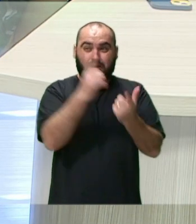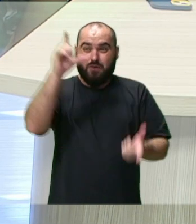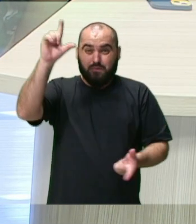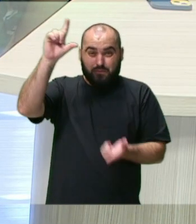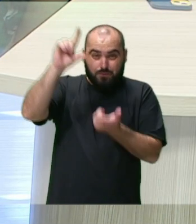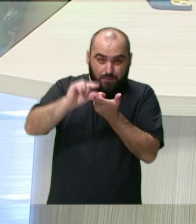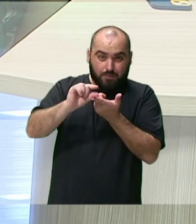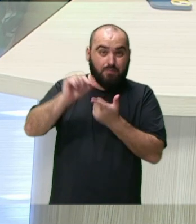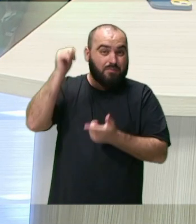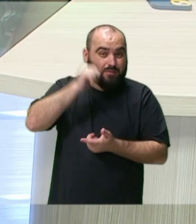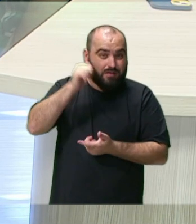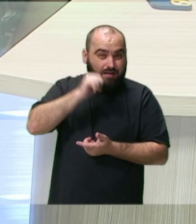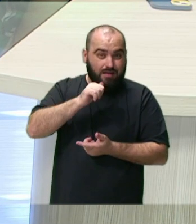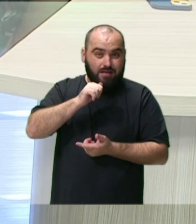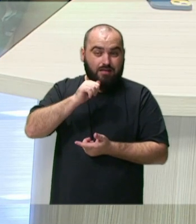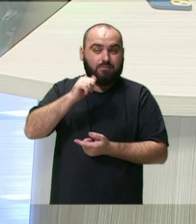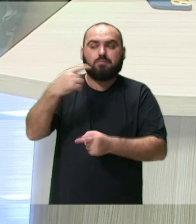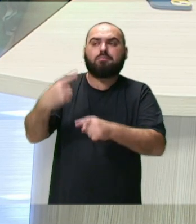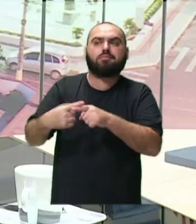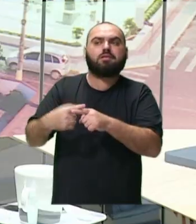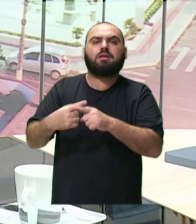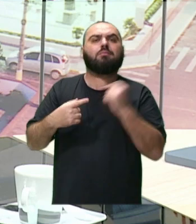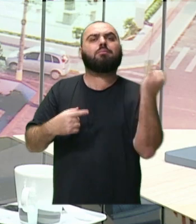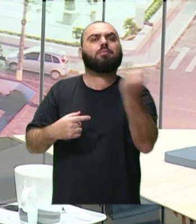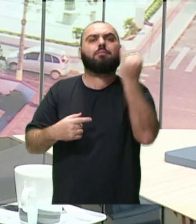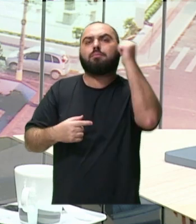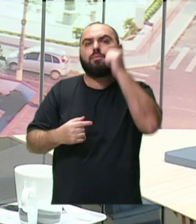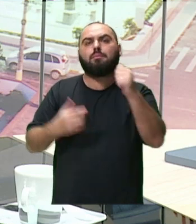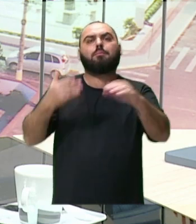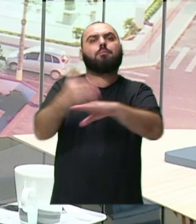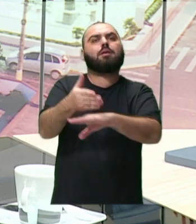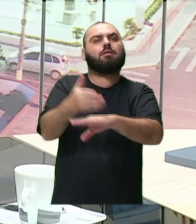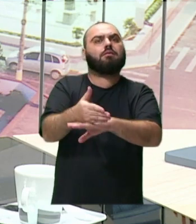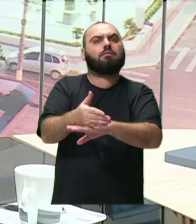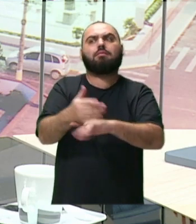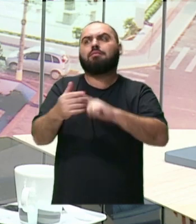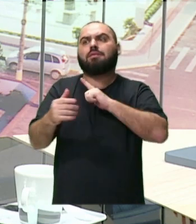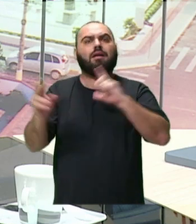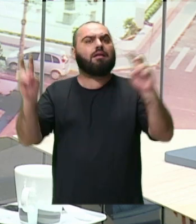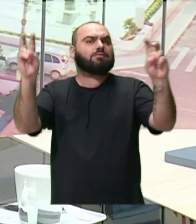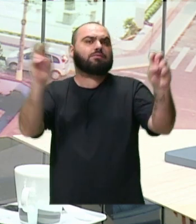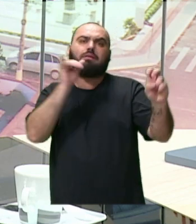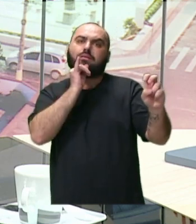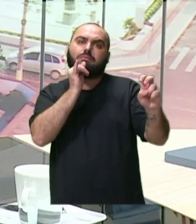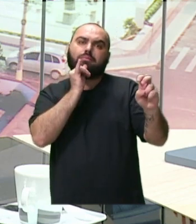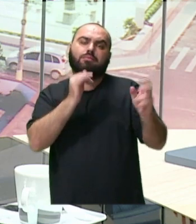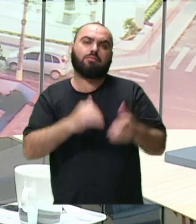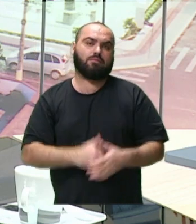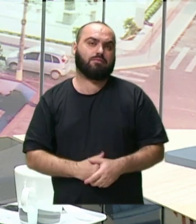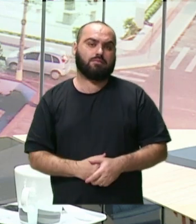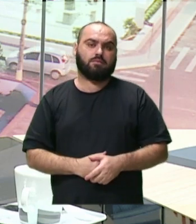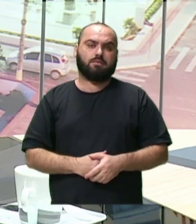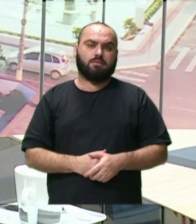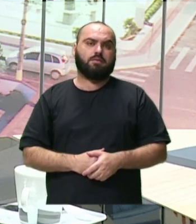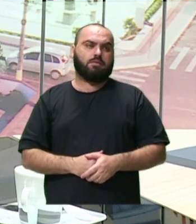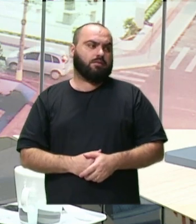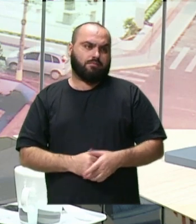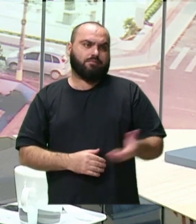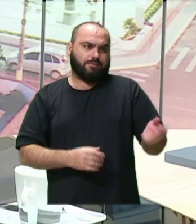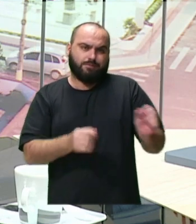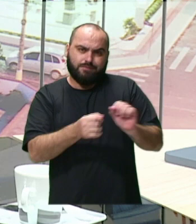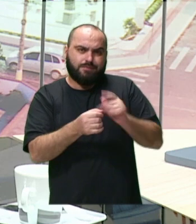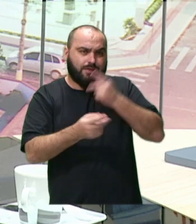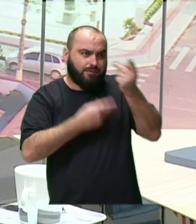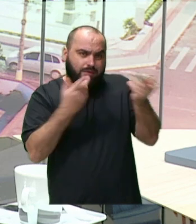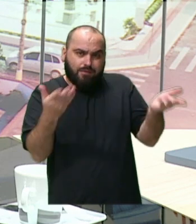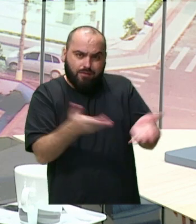drasticamente o número de mulheres. E por que é tão importante? Porque tem assuntos que envolvem, por exemplo, um assunto que muito recente tem sido